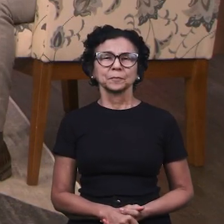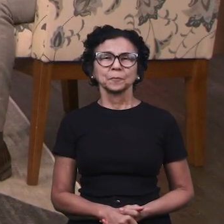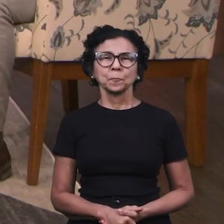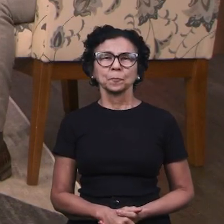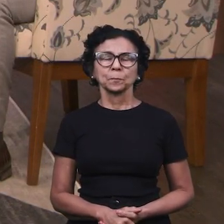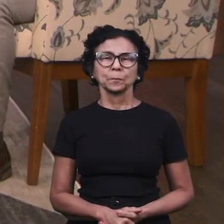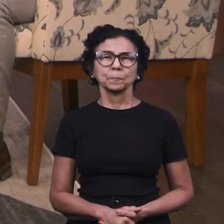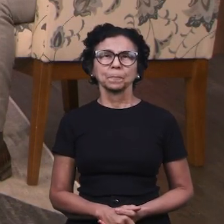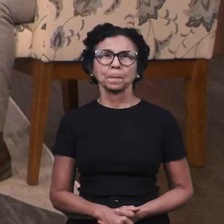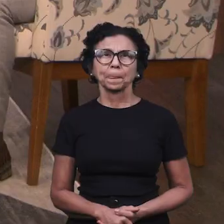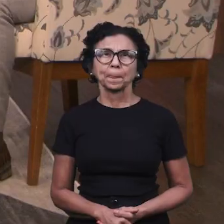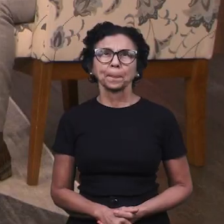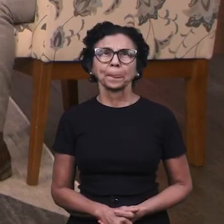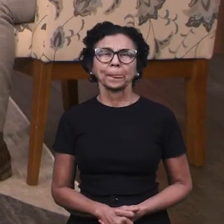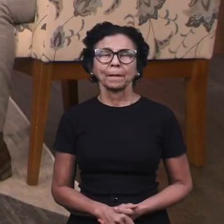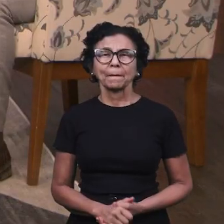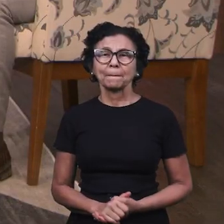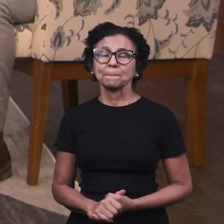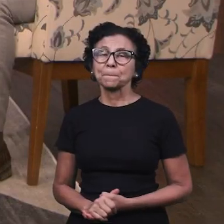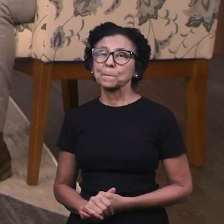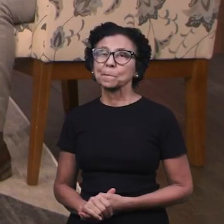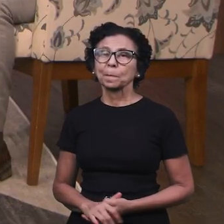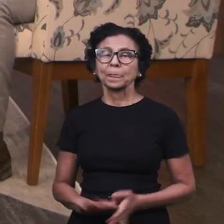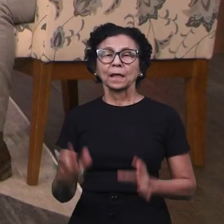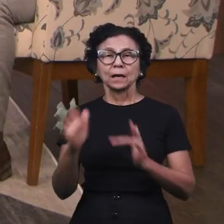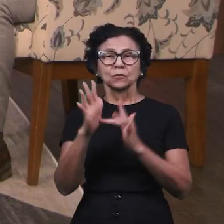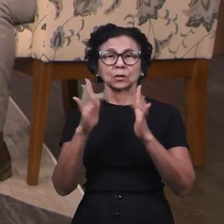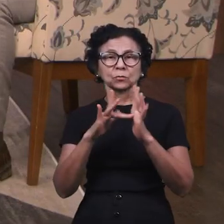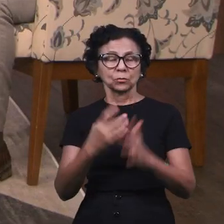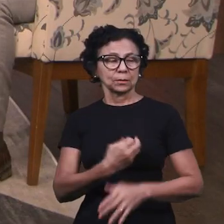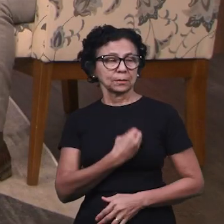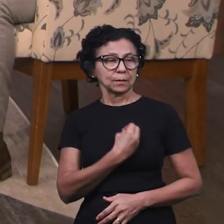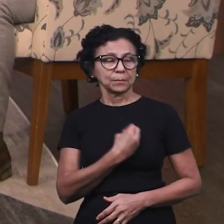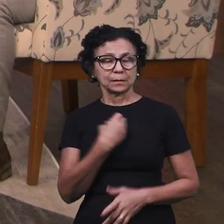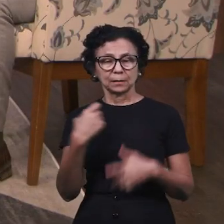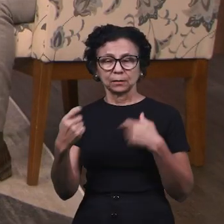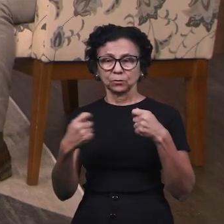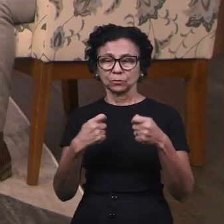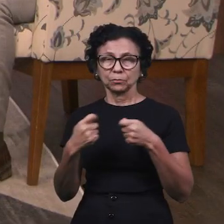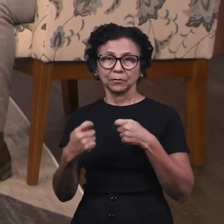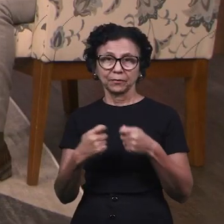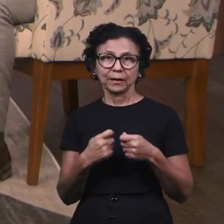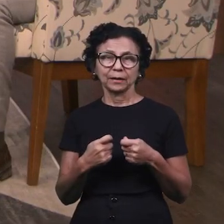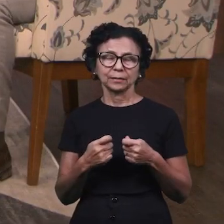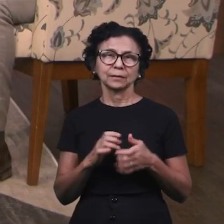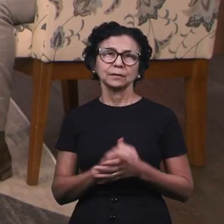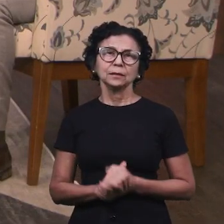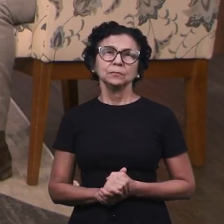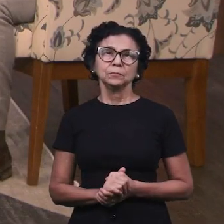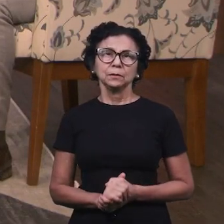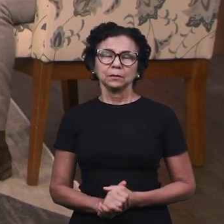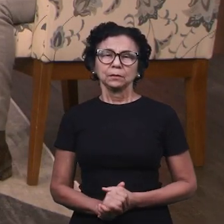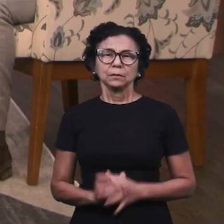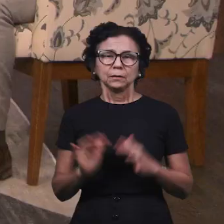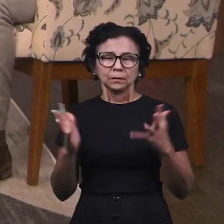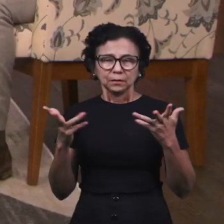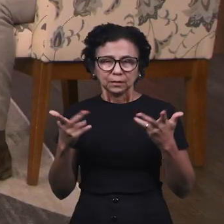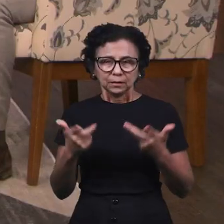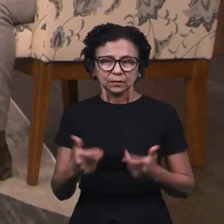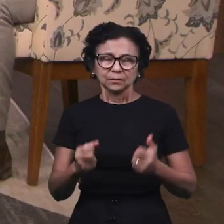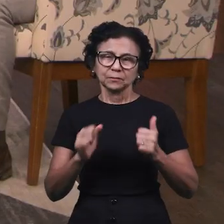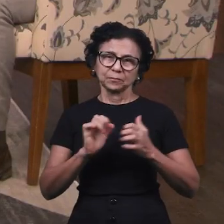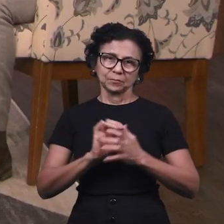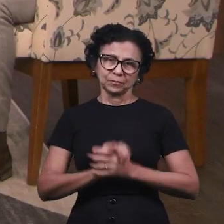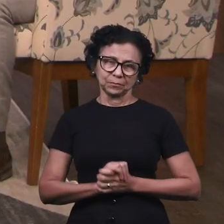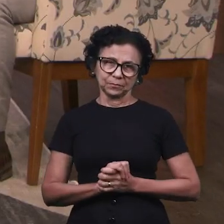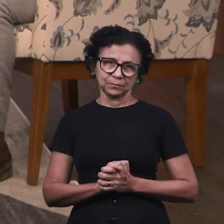olha, José vive em nossos corações. Jesus vive em nossos corações. Essa é a maravilha da igreja. Exato.